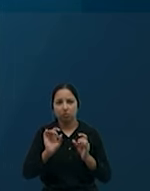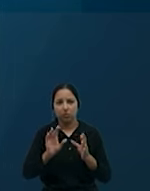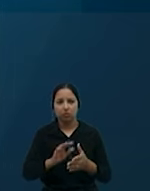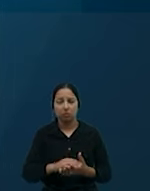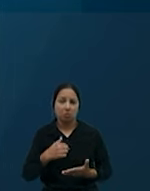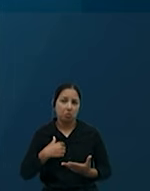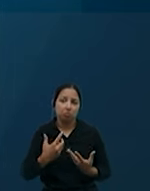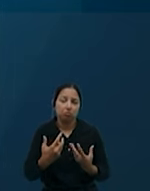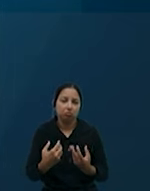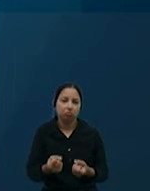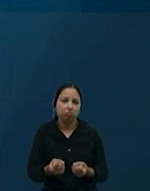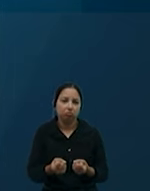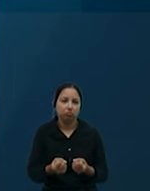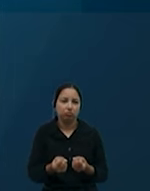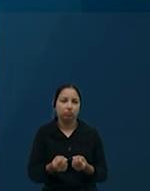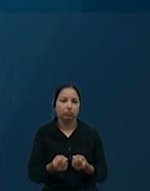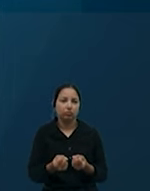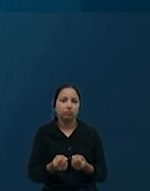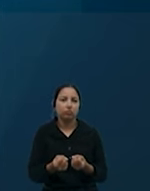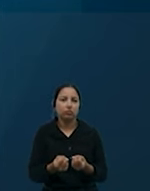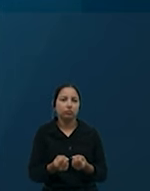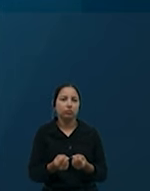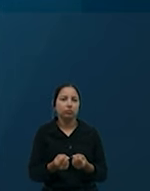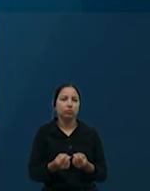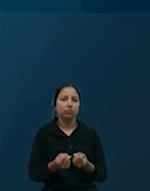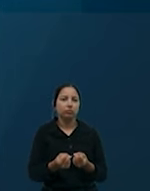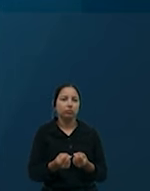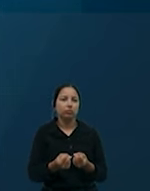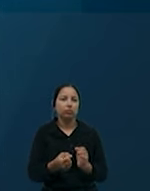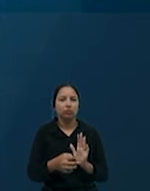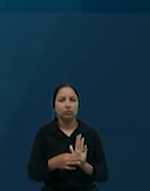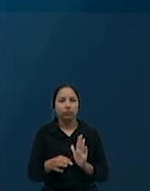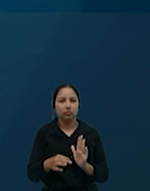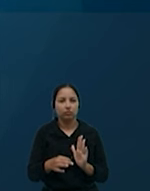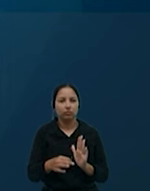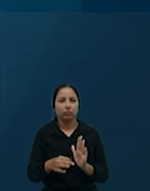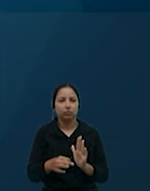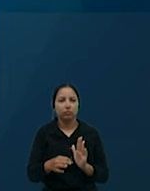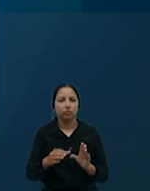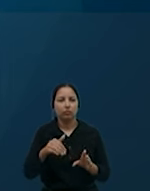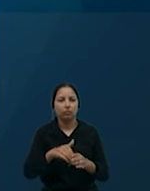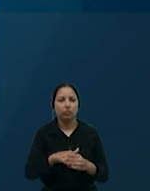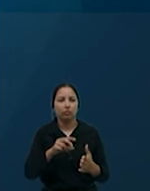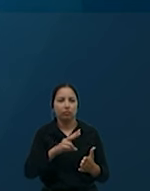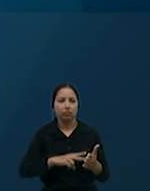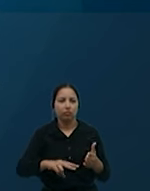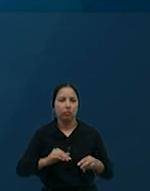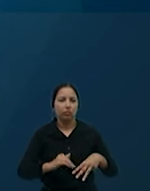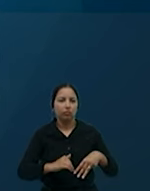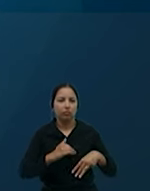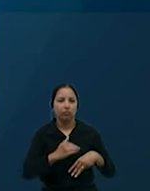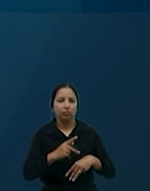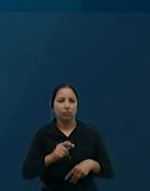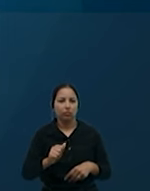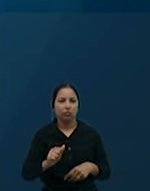subsidiariamente à linha argumentativa do voto vista trazido pelo ilustre ministro Paulo Sérgio, né, para